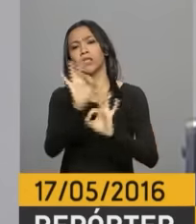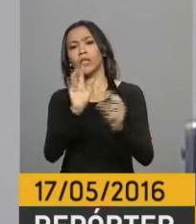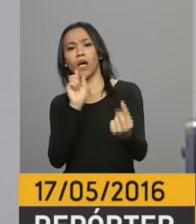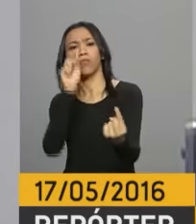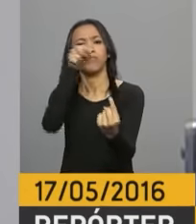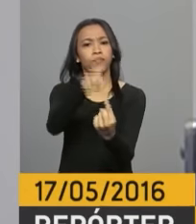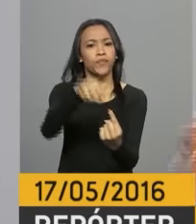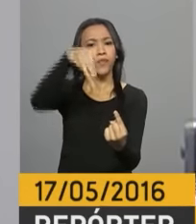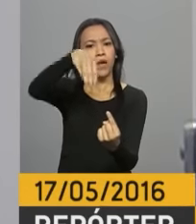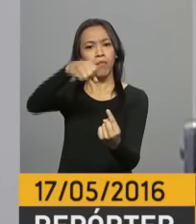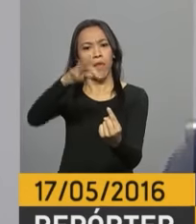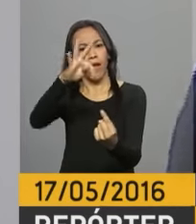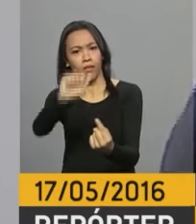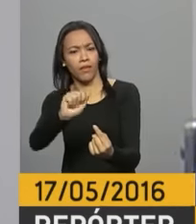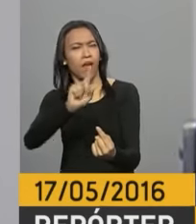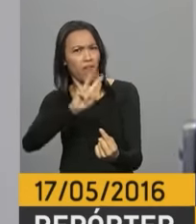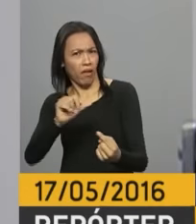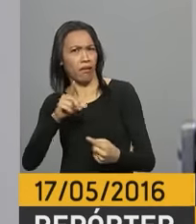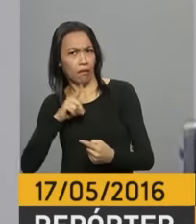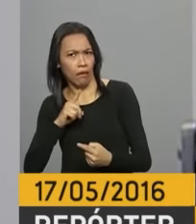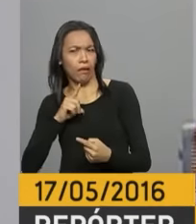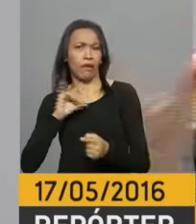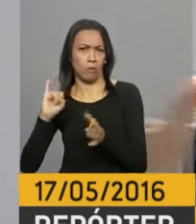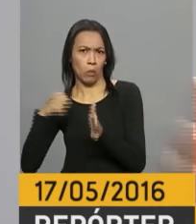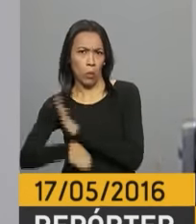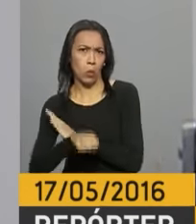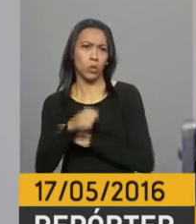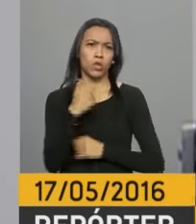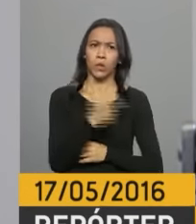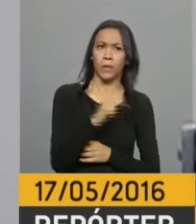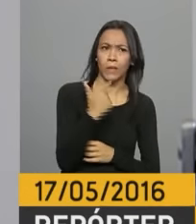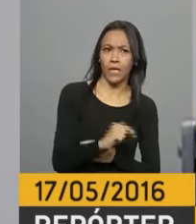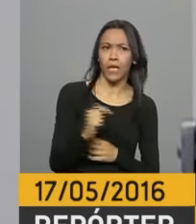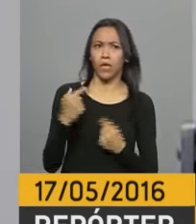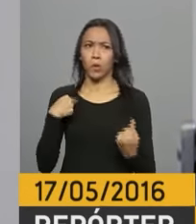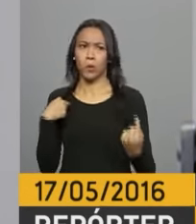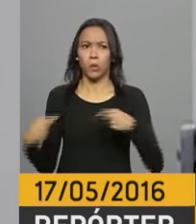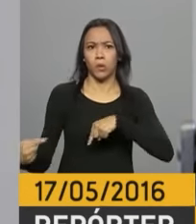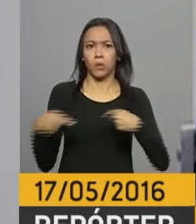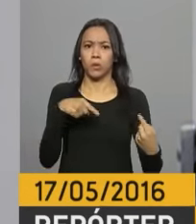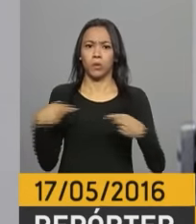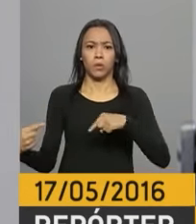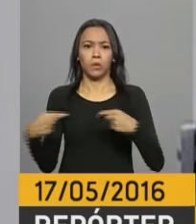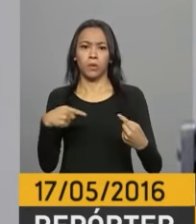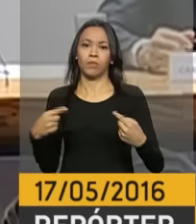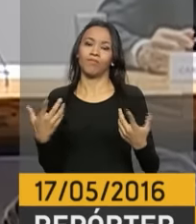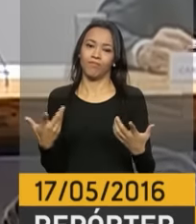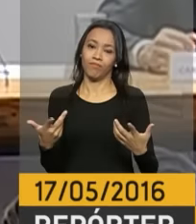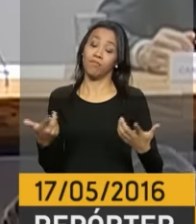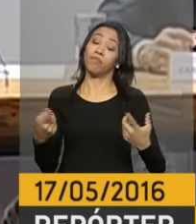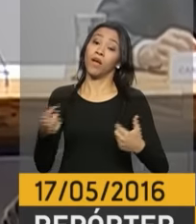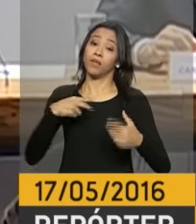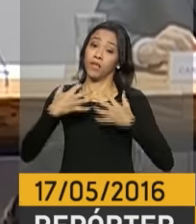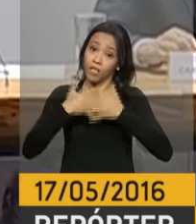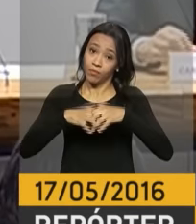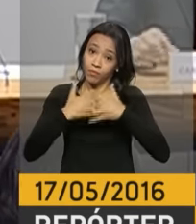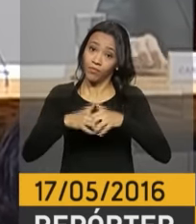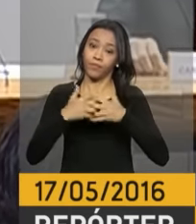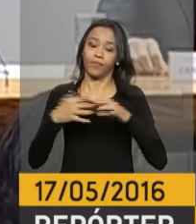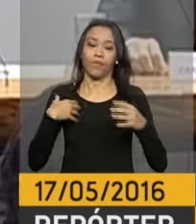Vai ter tributo, se for tributo, se não é, qual é, qual a alternativa, é CPMF ou não é. Outra pergunta? Já encerrou?